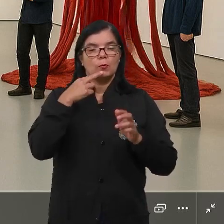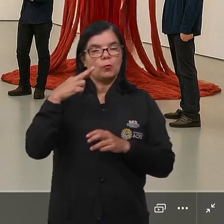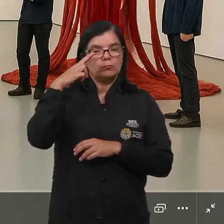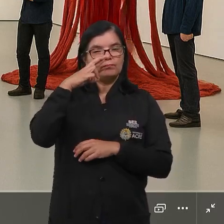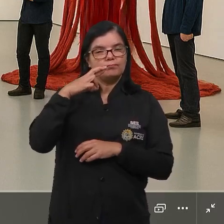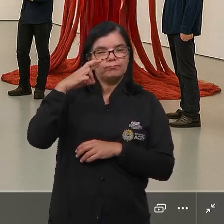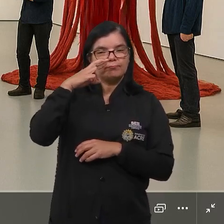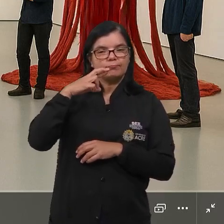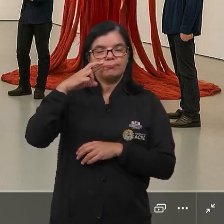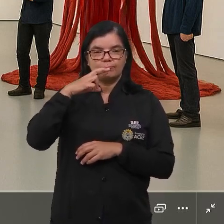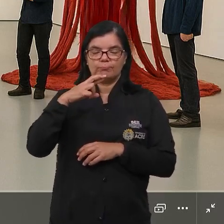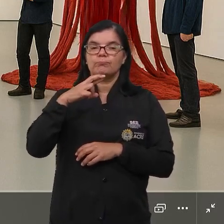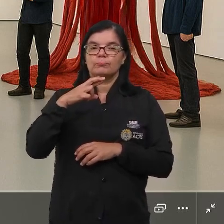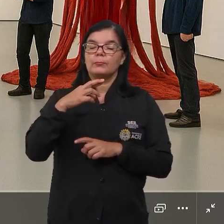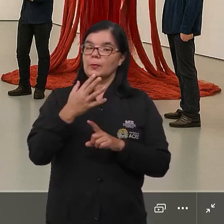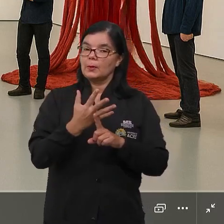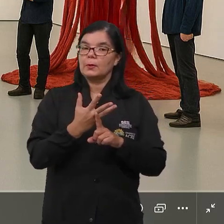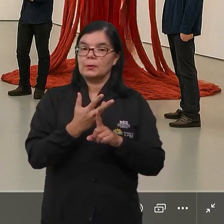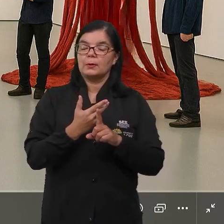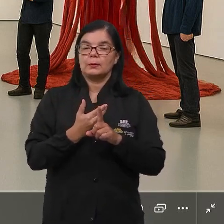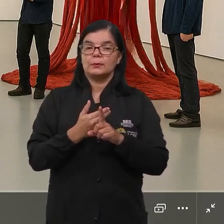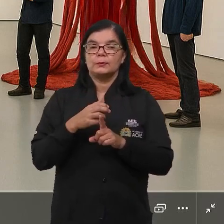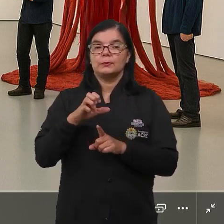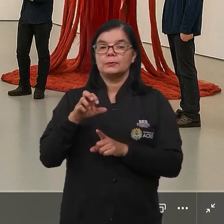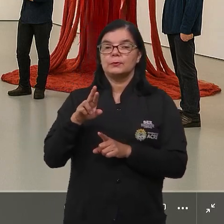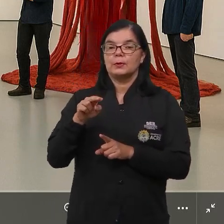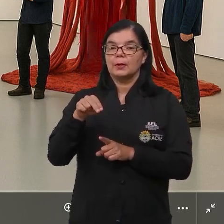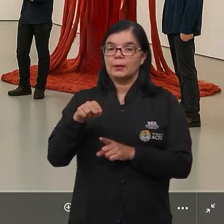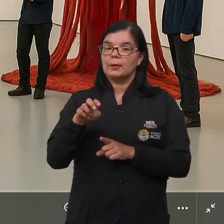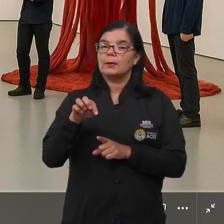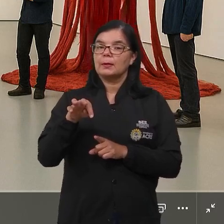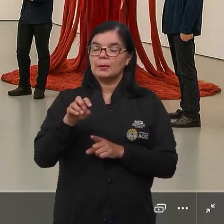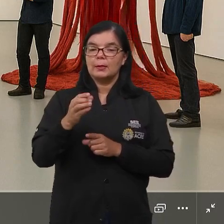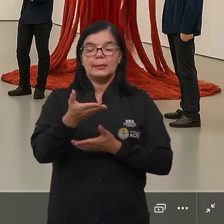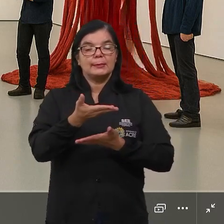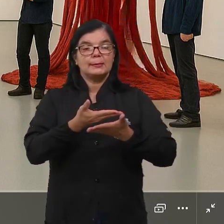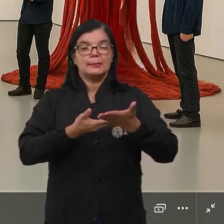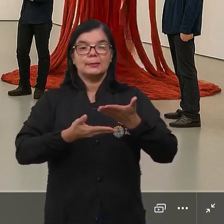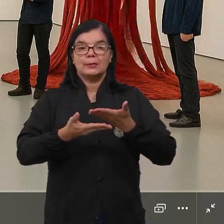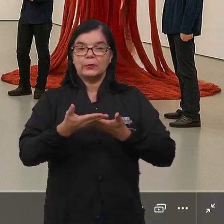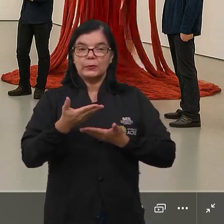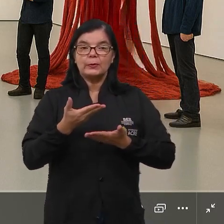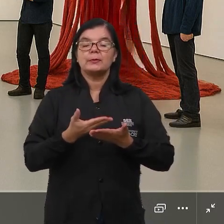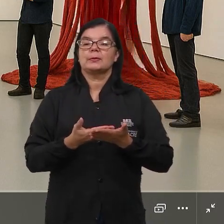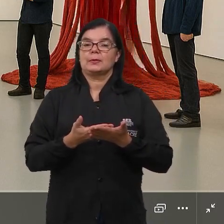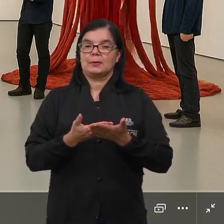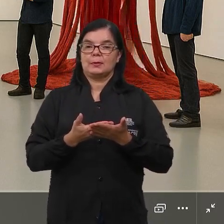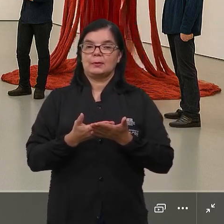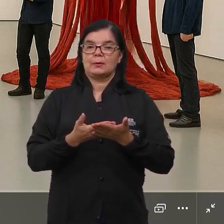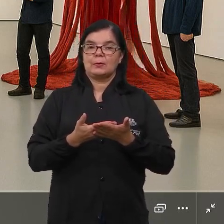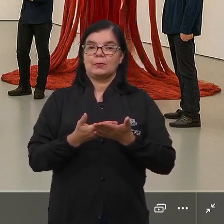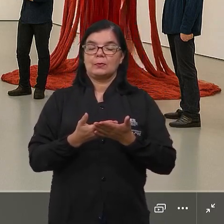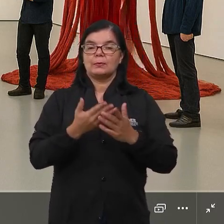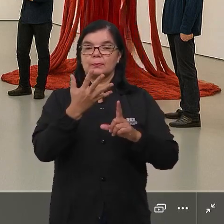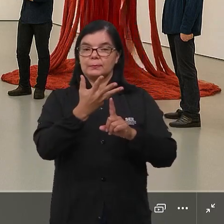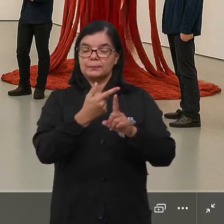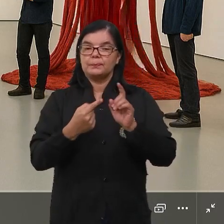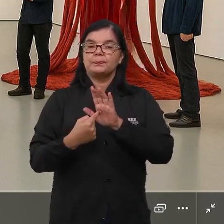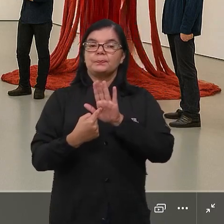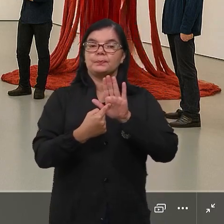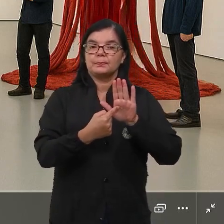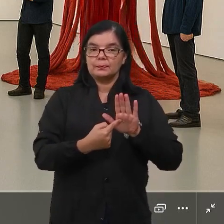observar que nessa obra de Ernesto Neto, as pessoas interagem, né, com a